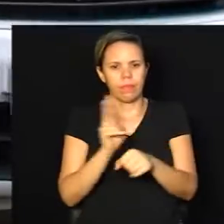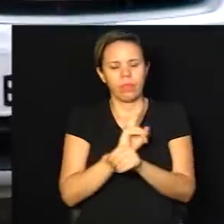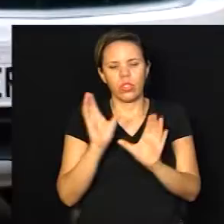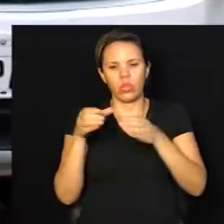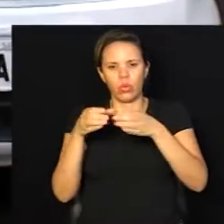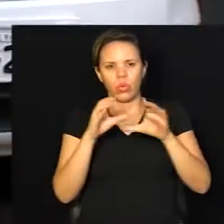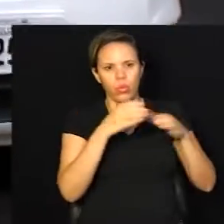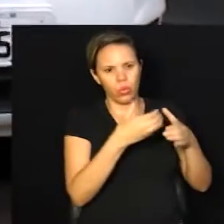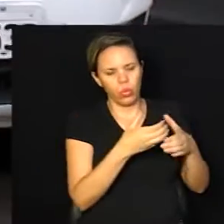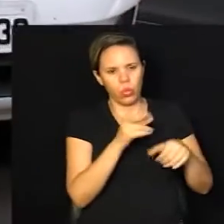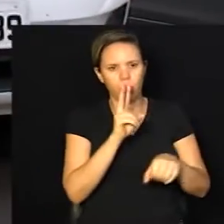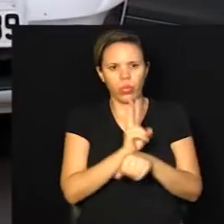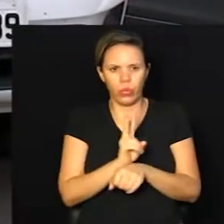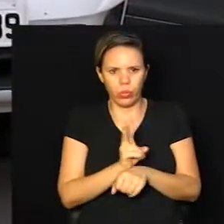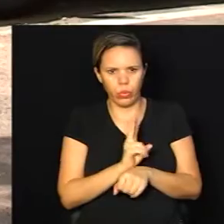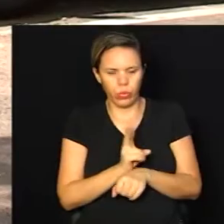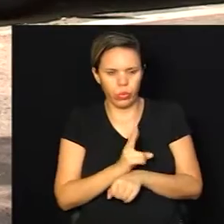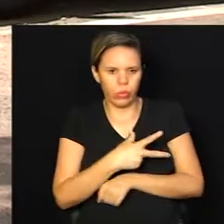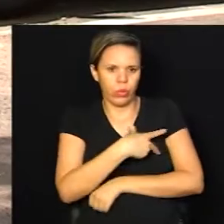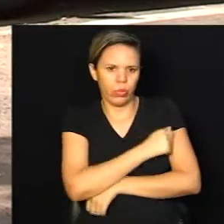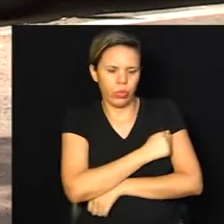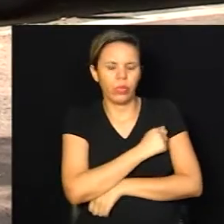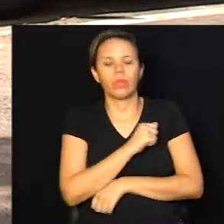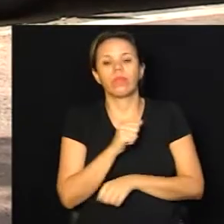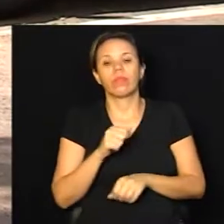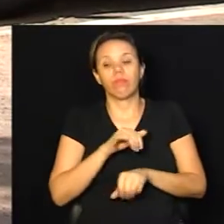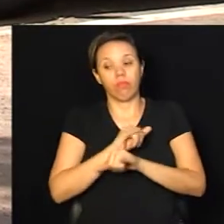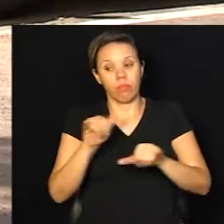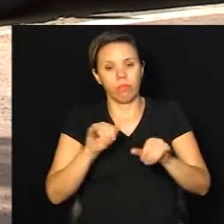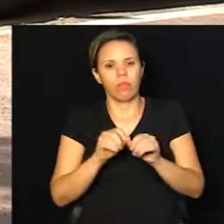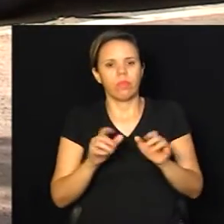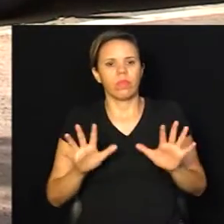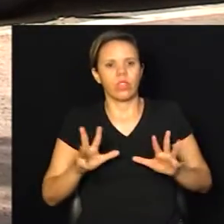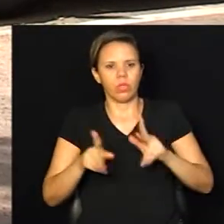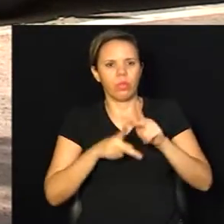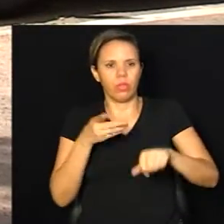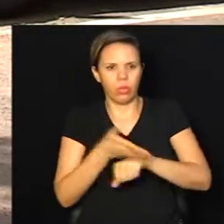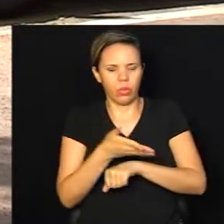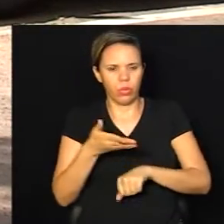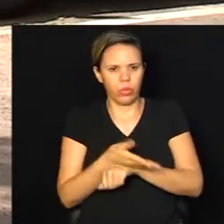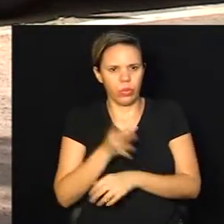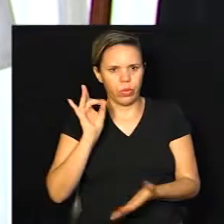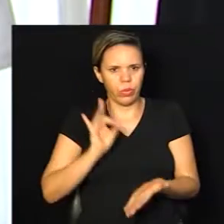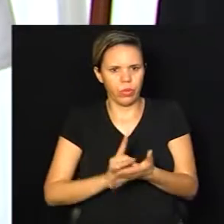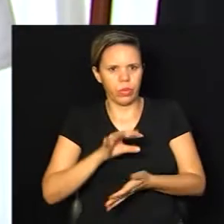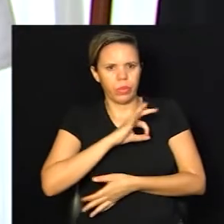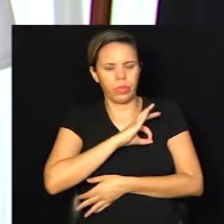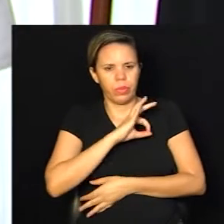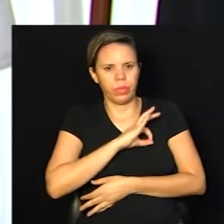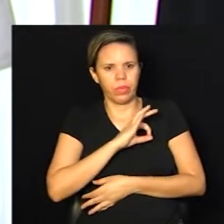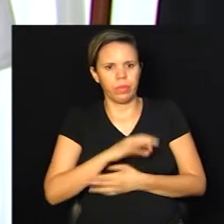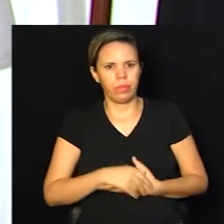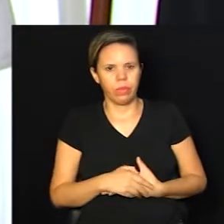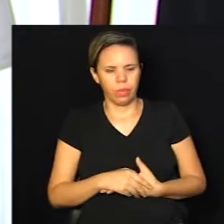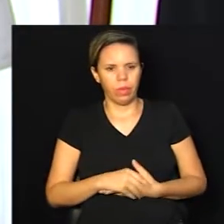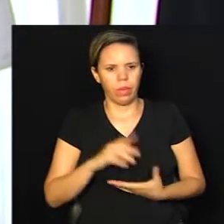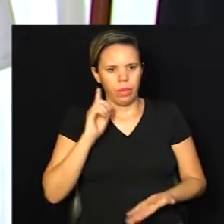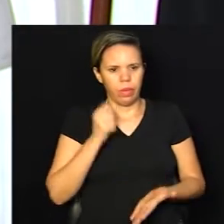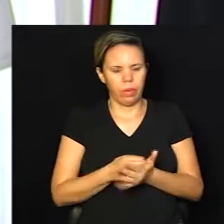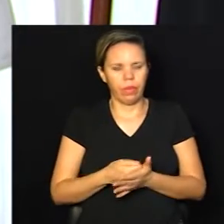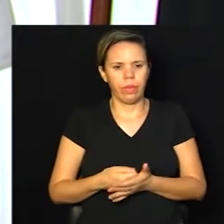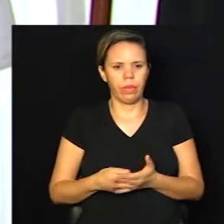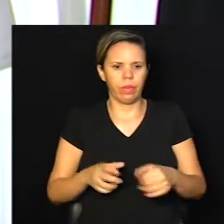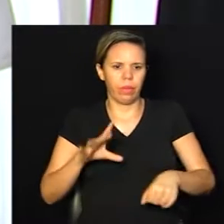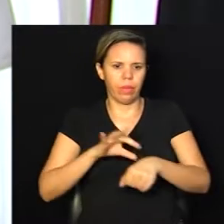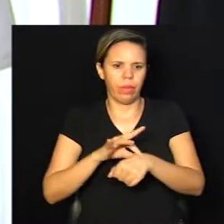grupos de vigilância epidemiológica com a participação de todo o efetivo. A Polícia Militar vai